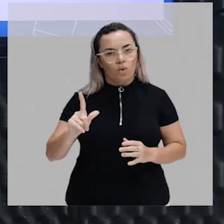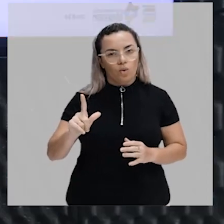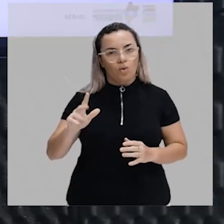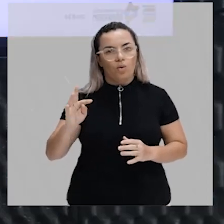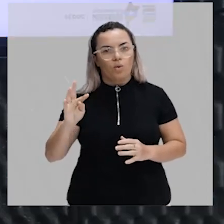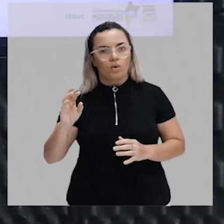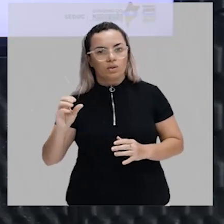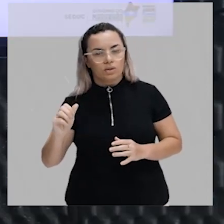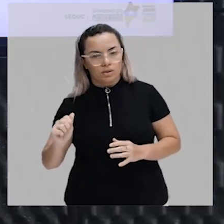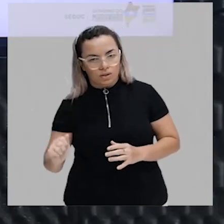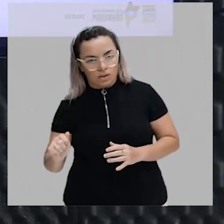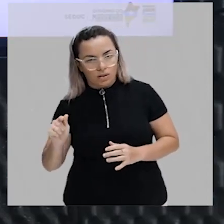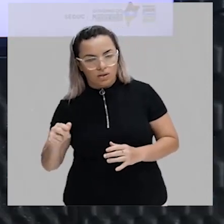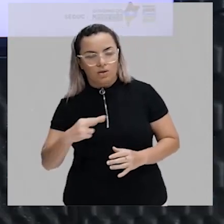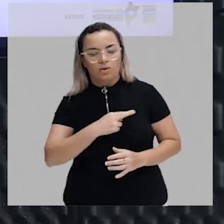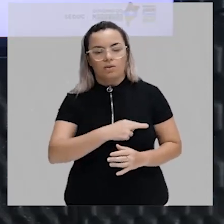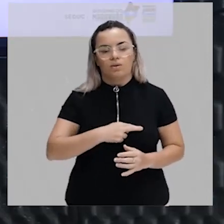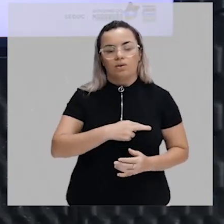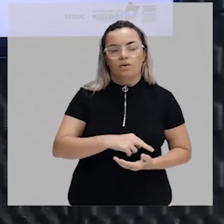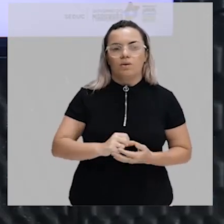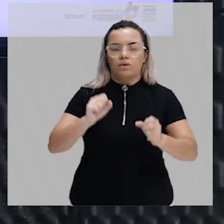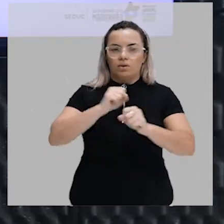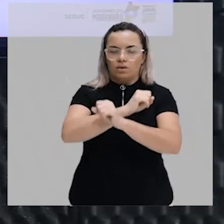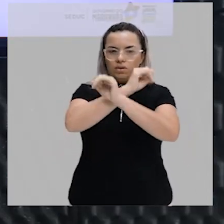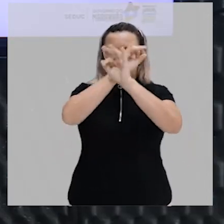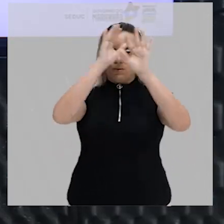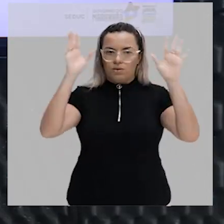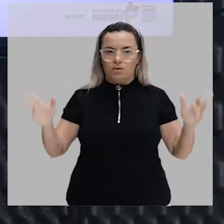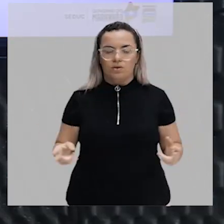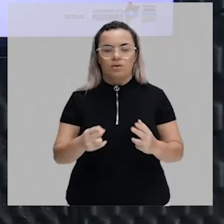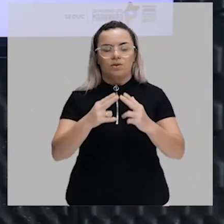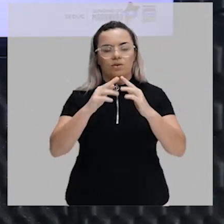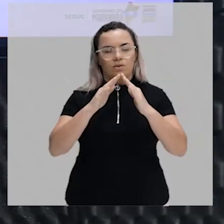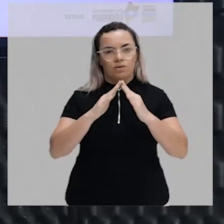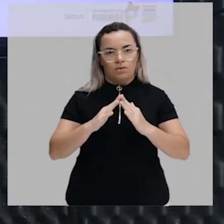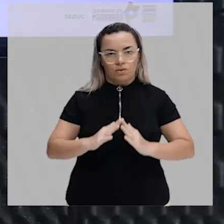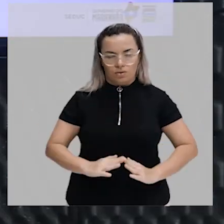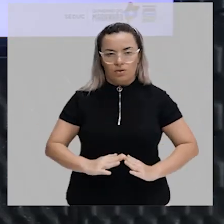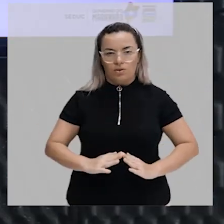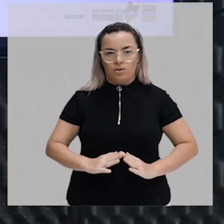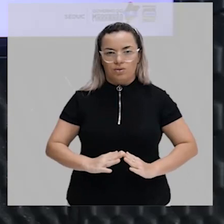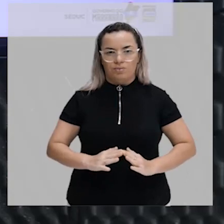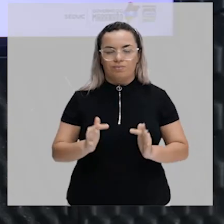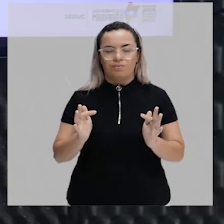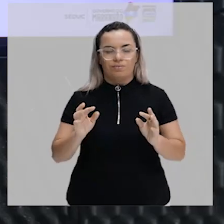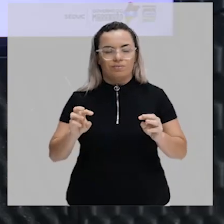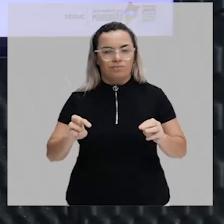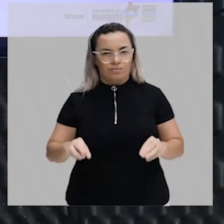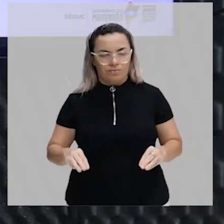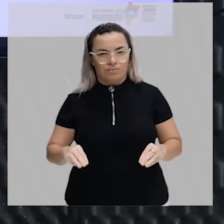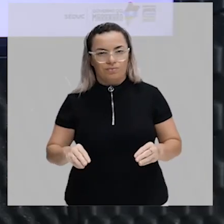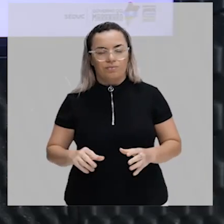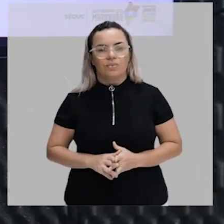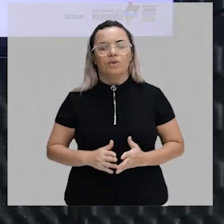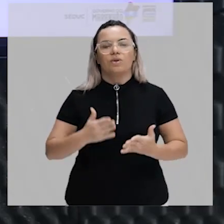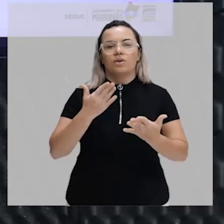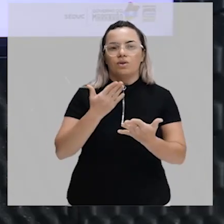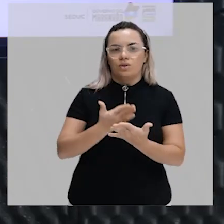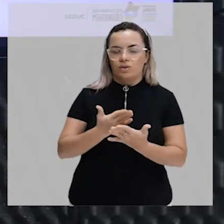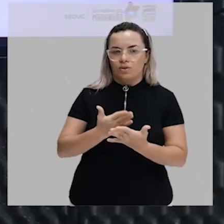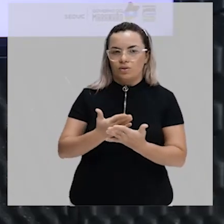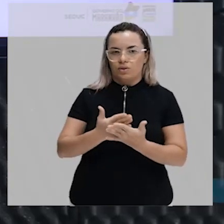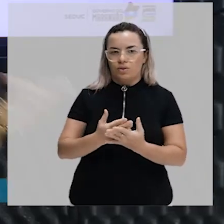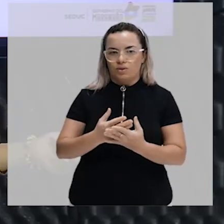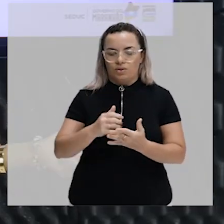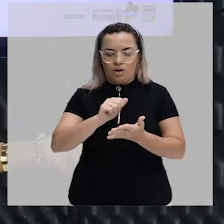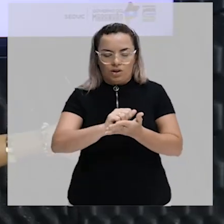bom? E claro, o Fique em Casa de hoje se encerra por aqui. Trabalhamos exercícios